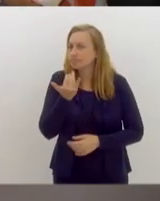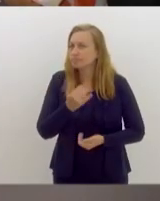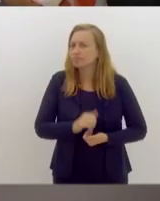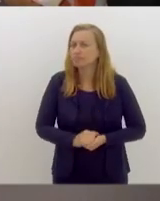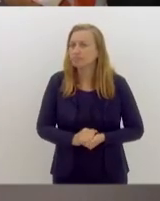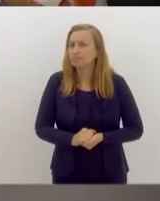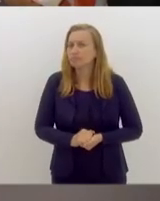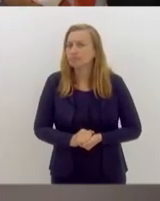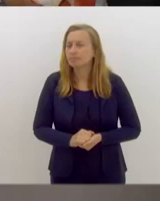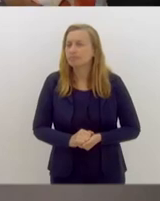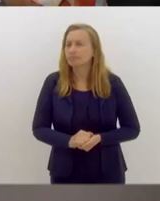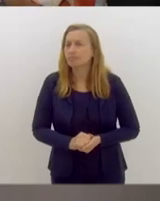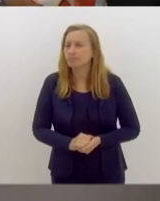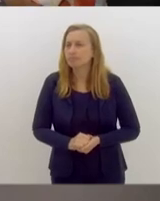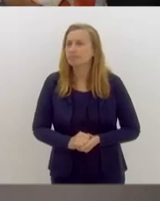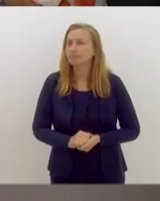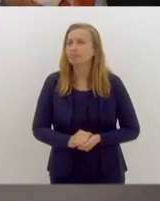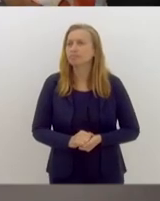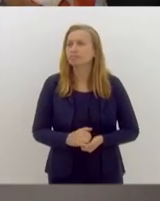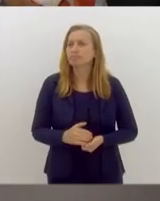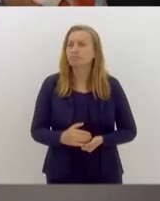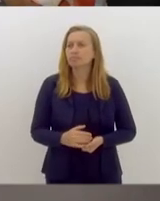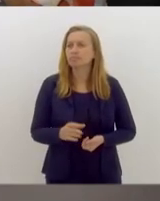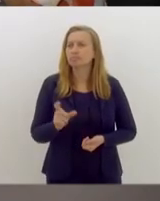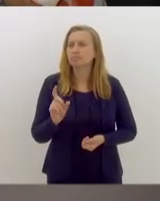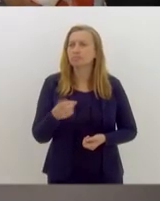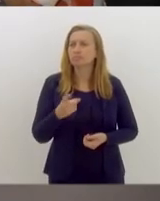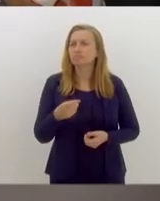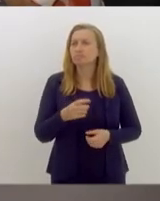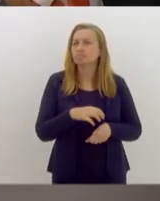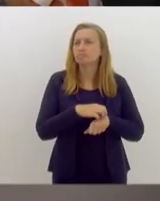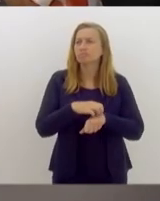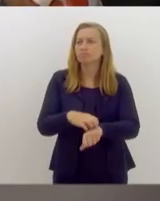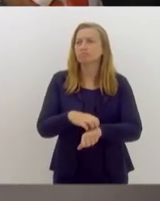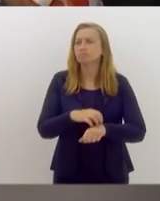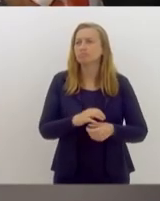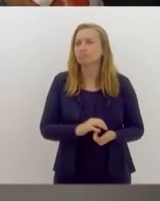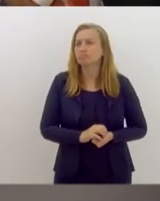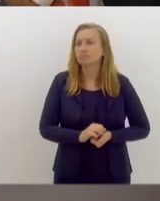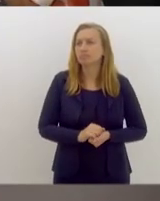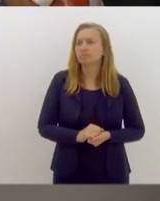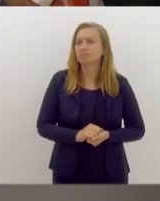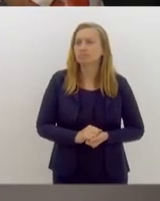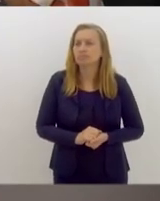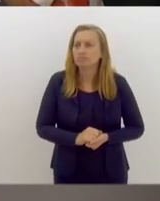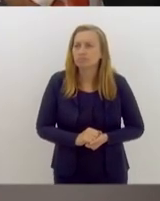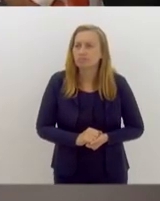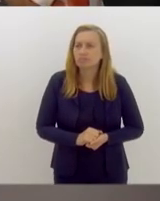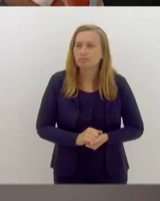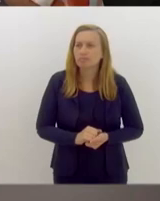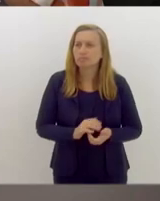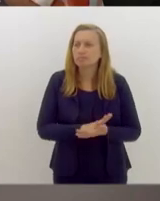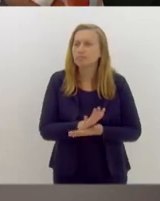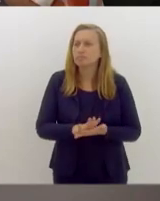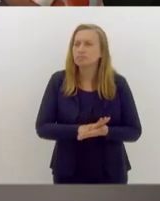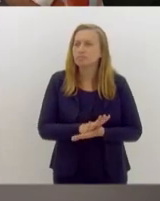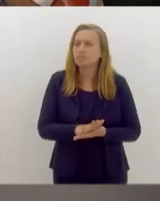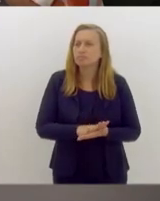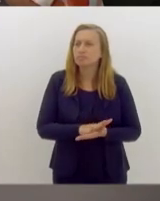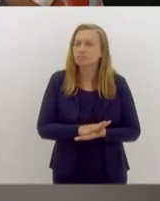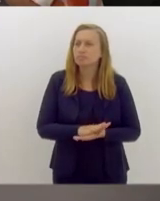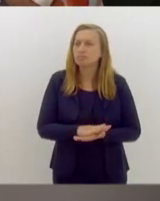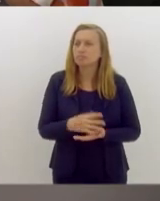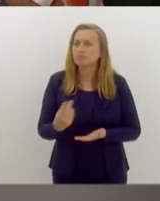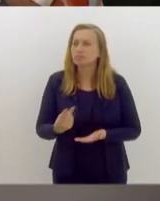né, majorar esses auxílios, transporte, pagar auxílio tecnológico, mas nada disso é considerado